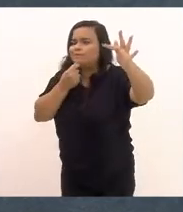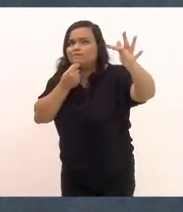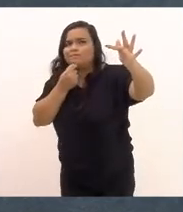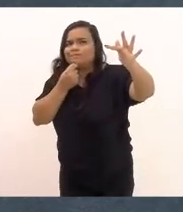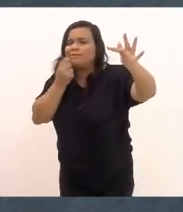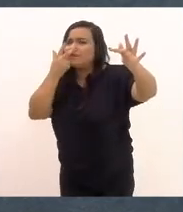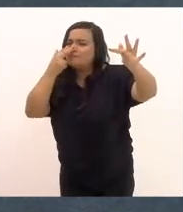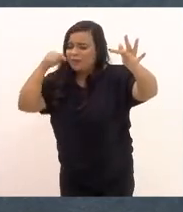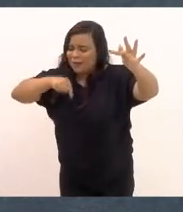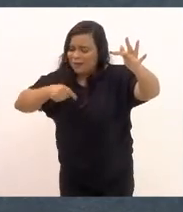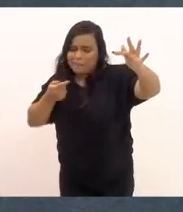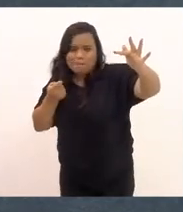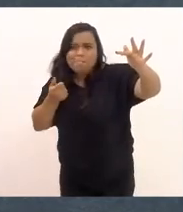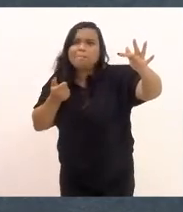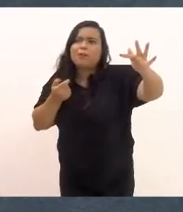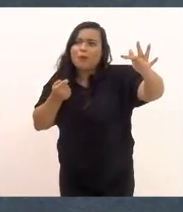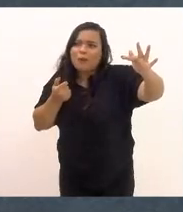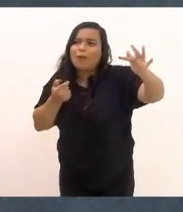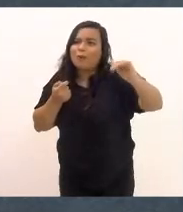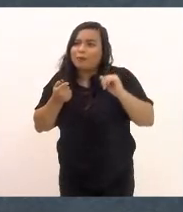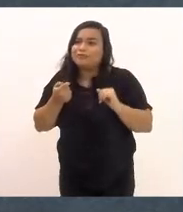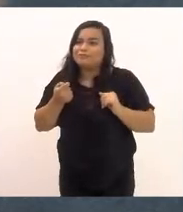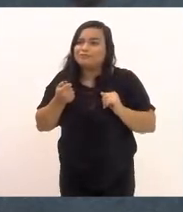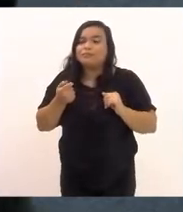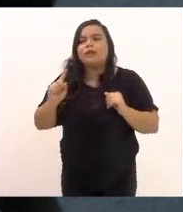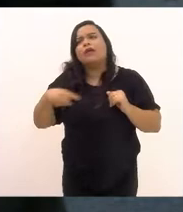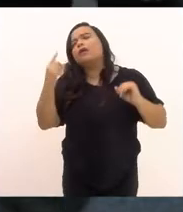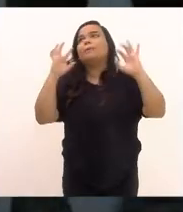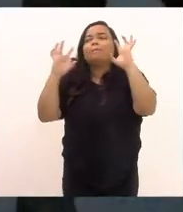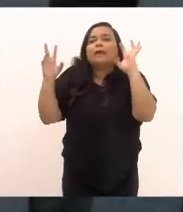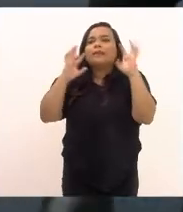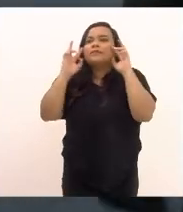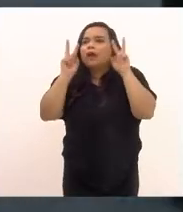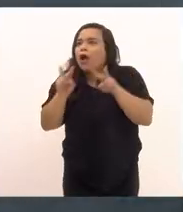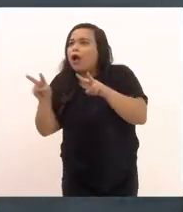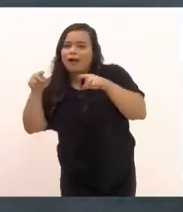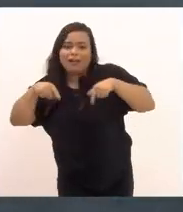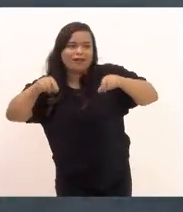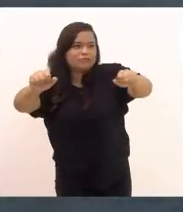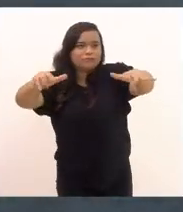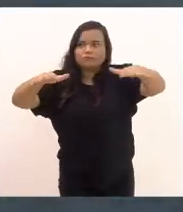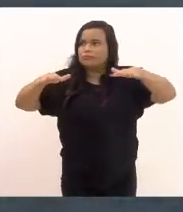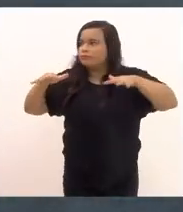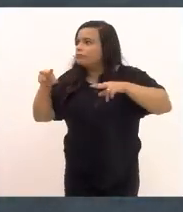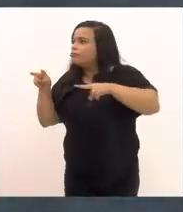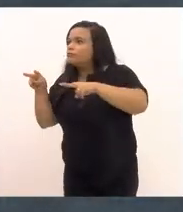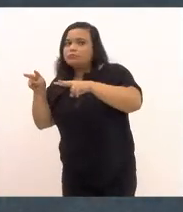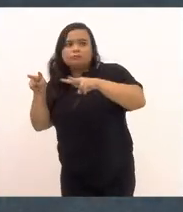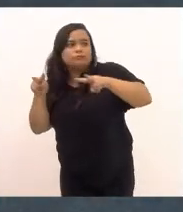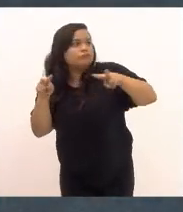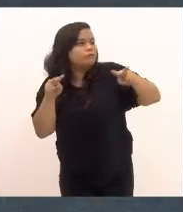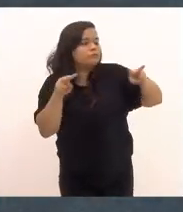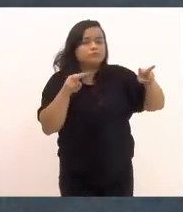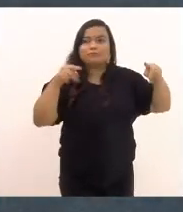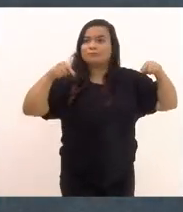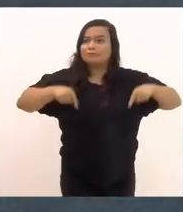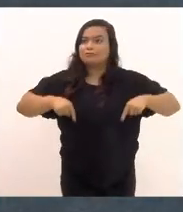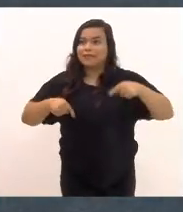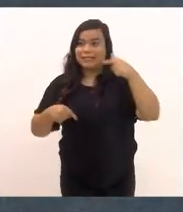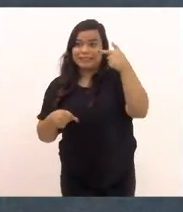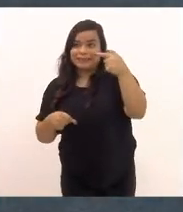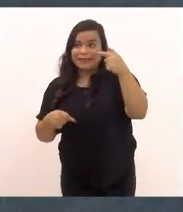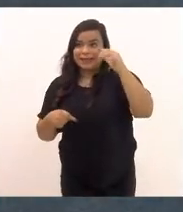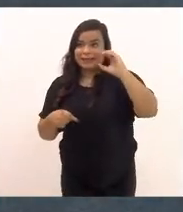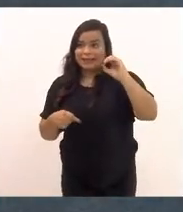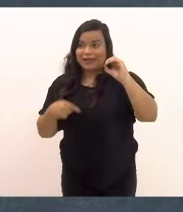é pouco. E isso se relativa quando se olha aqui no Parlamento, deputada Marta Rocha, que dos 70